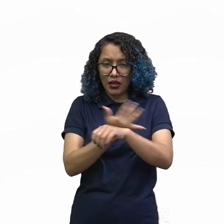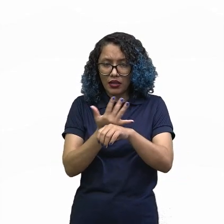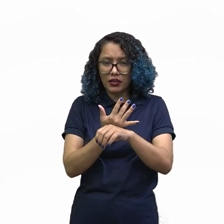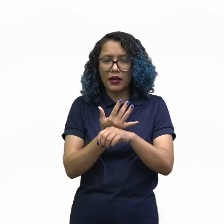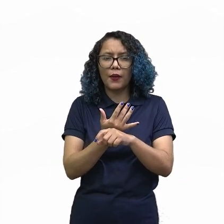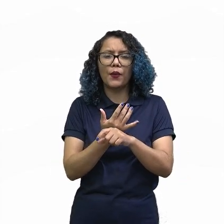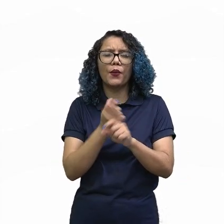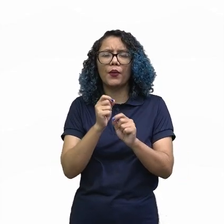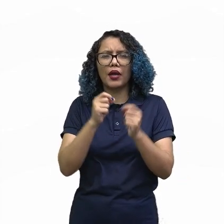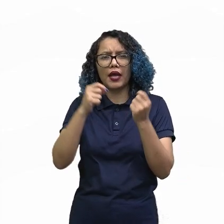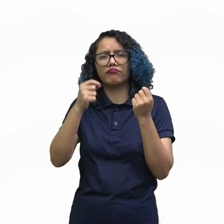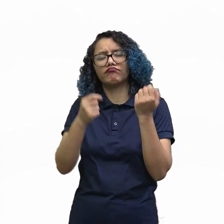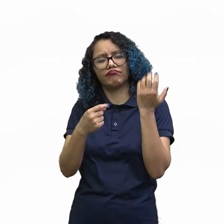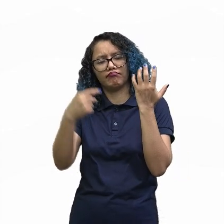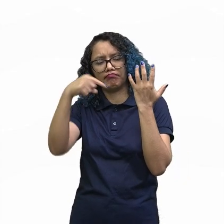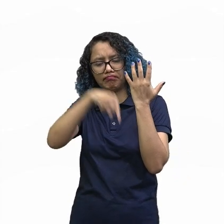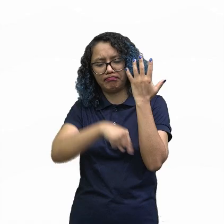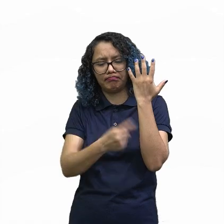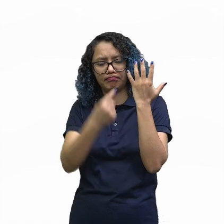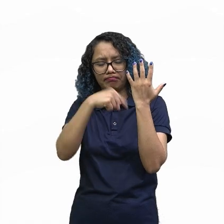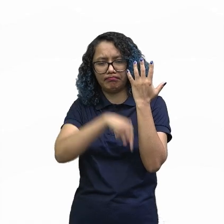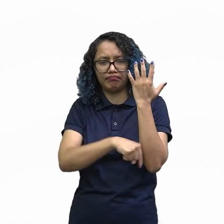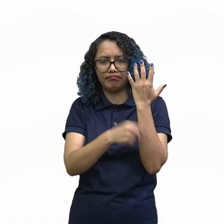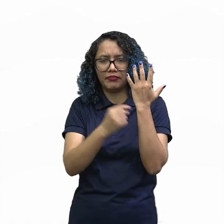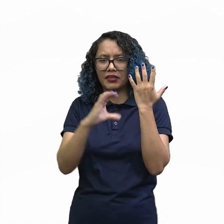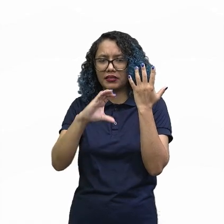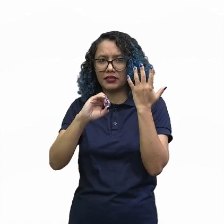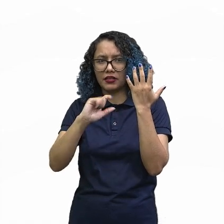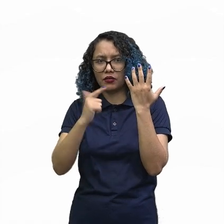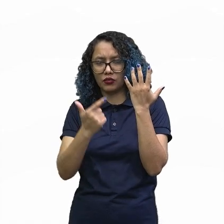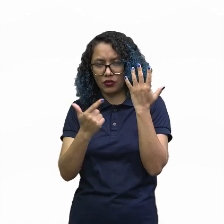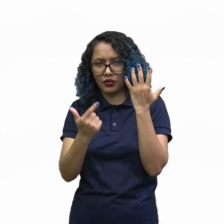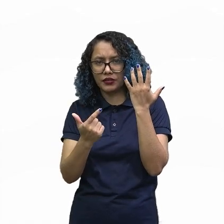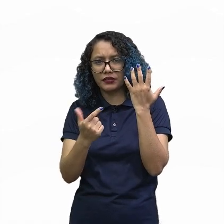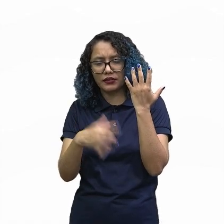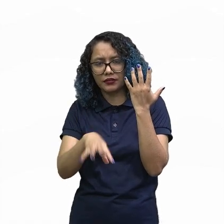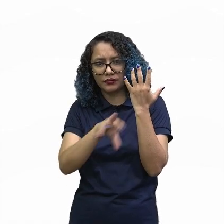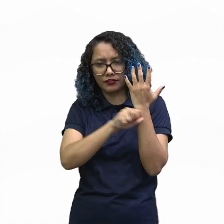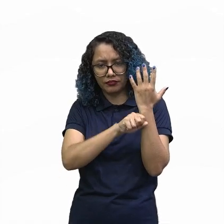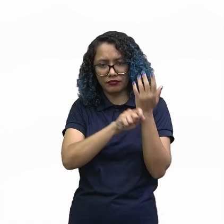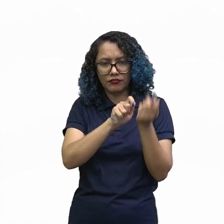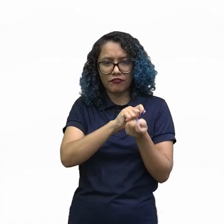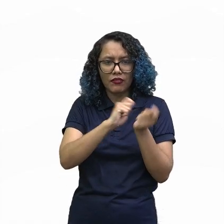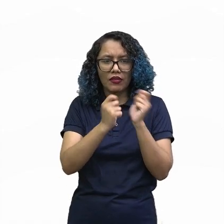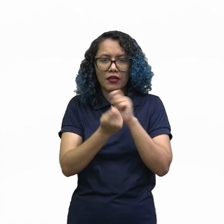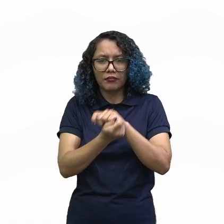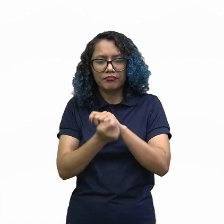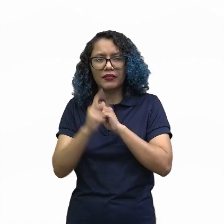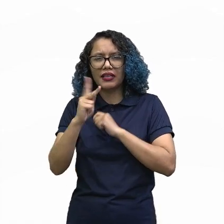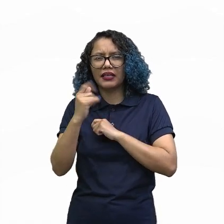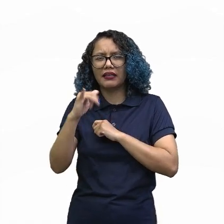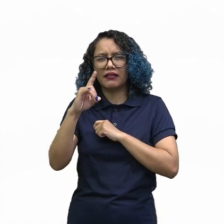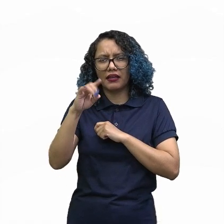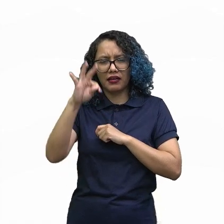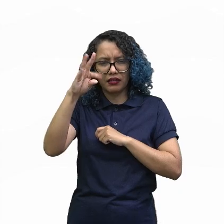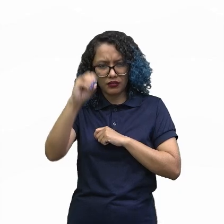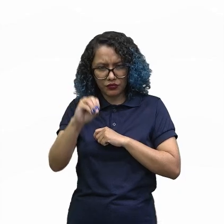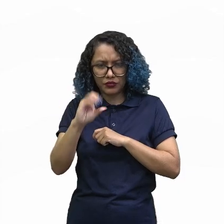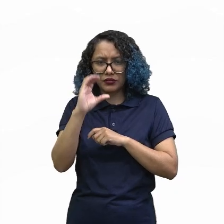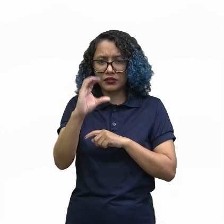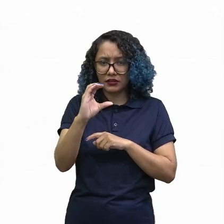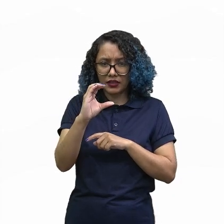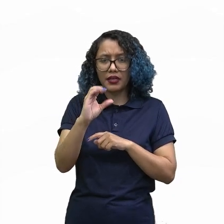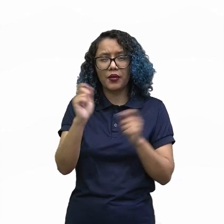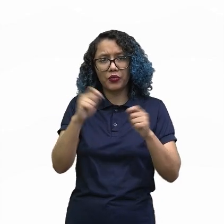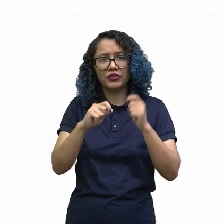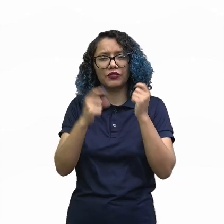fotossíntese, transformam esse CO2 em hidratos de carbono, resultando na liberação de